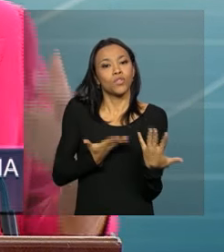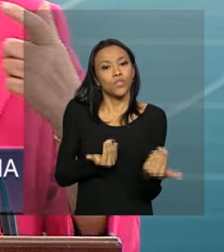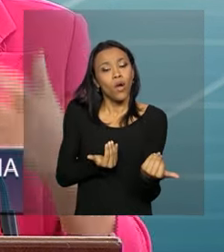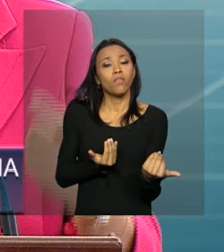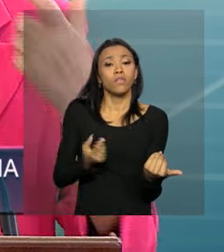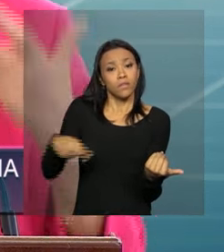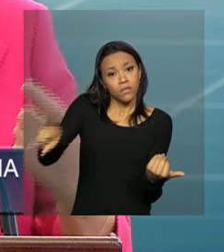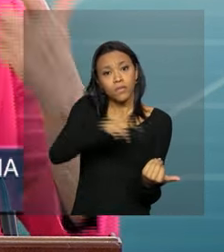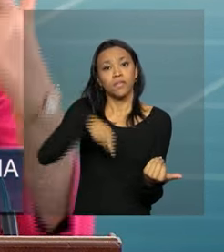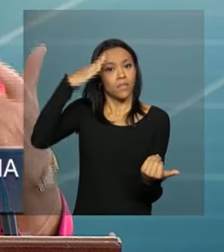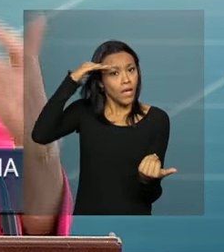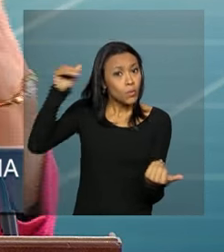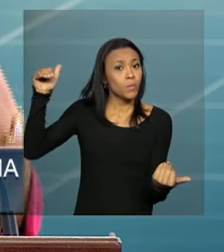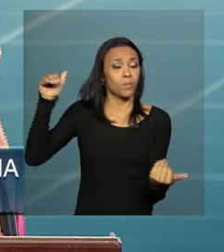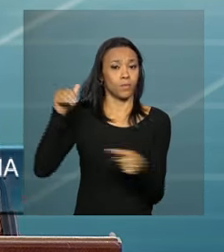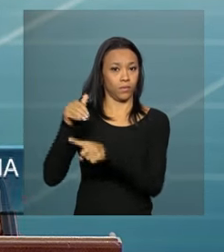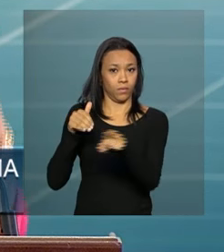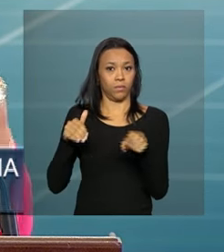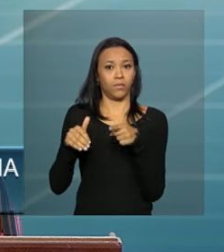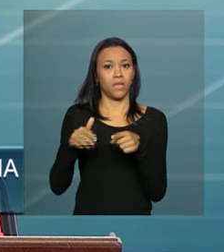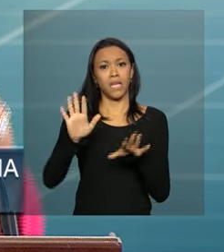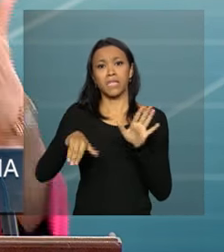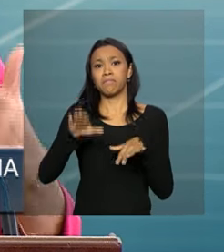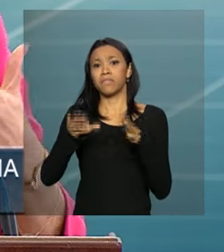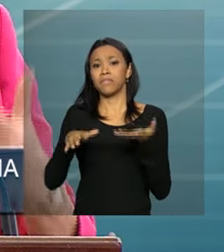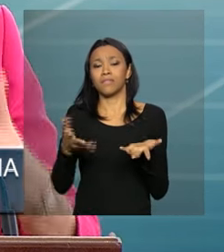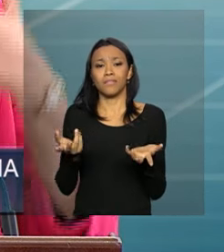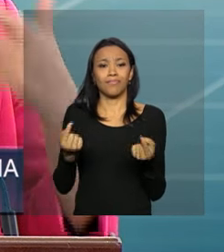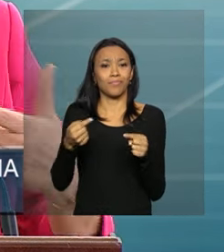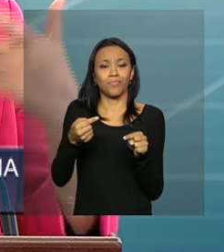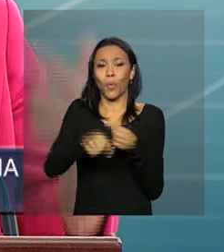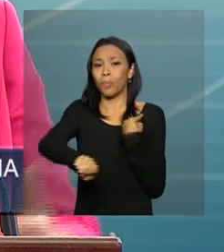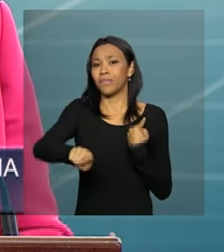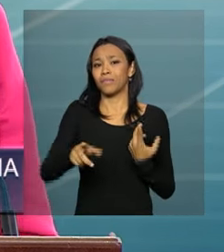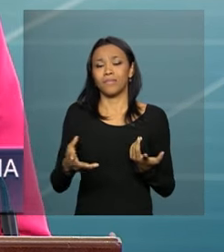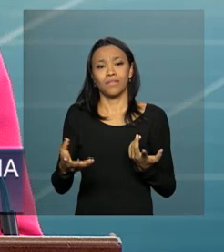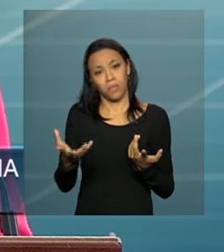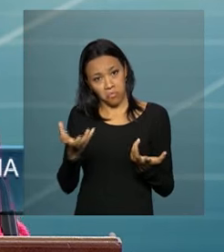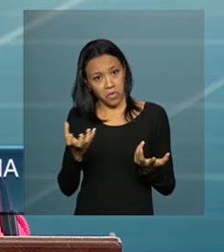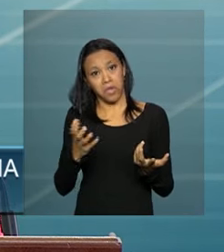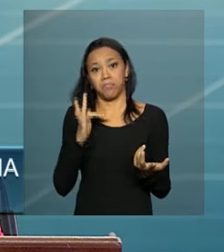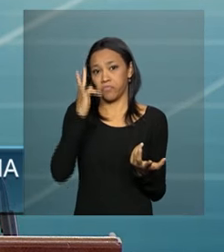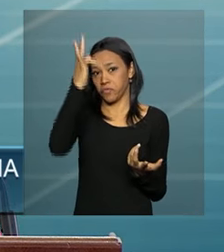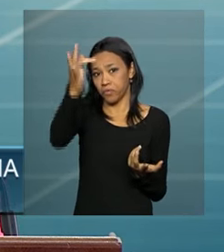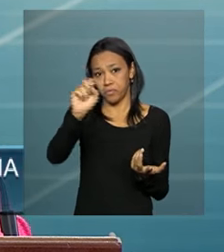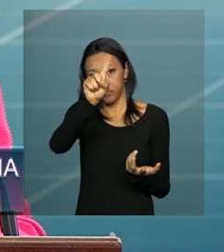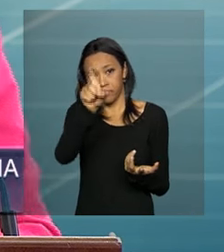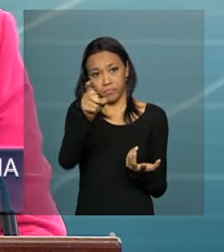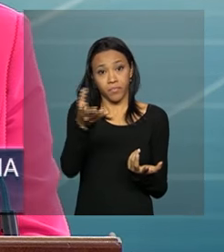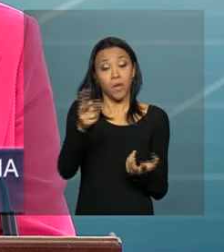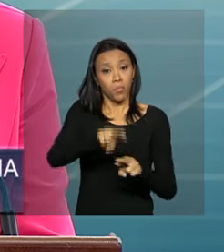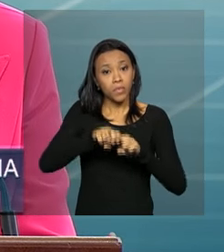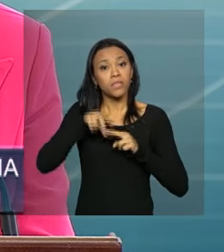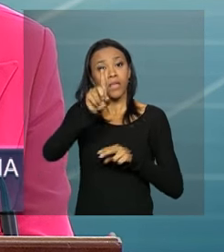que tenha a ver com a vida que estão levando ou com a vida que queiram levar. Daí a importância também